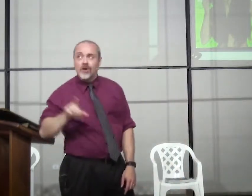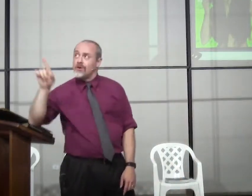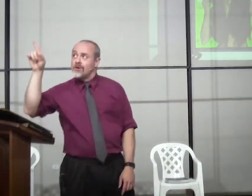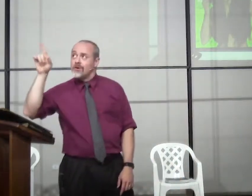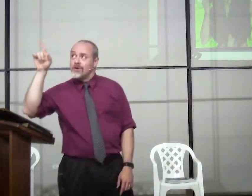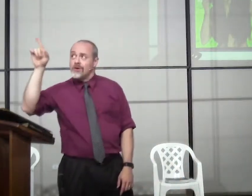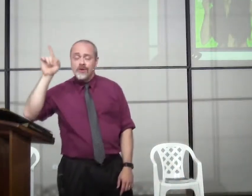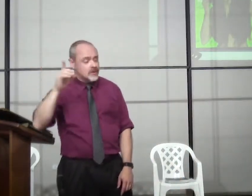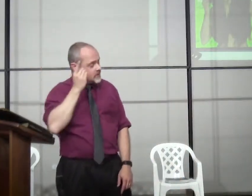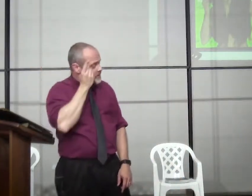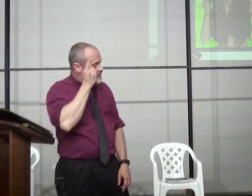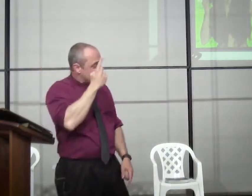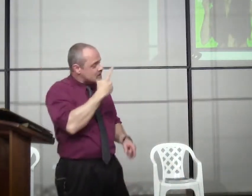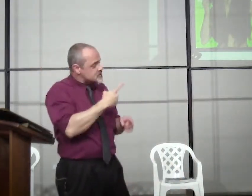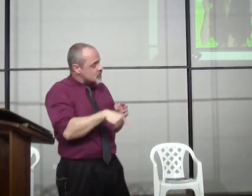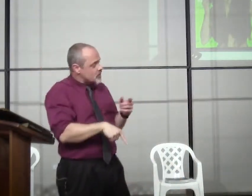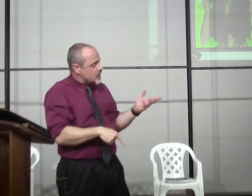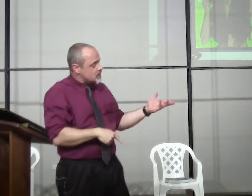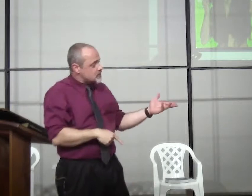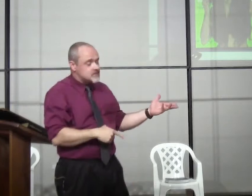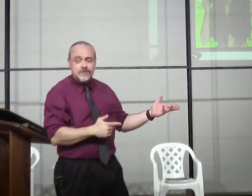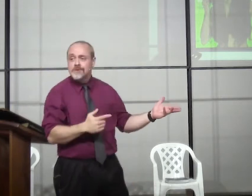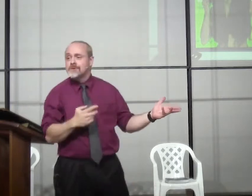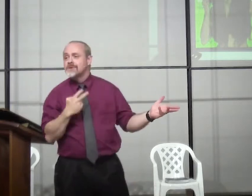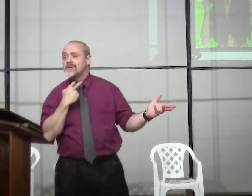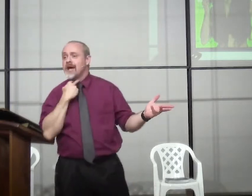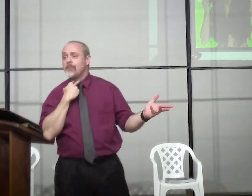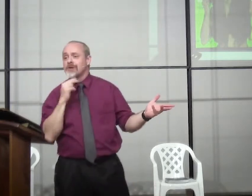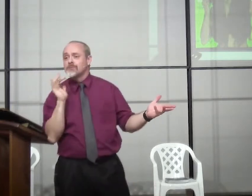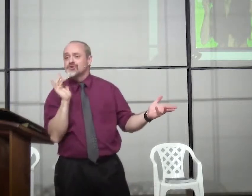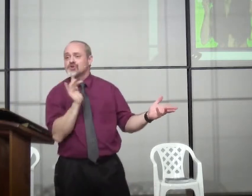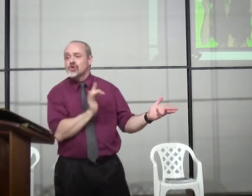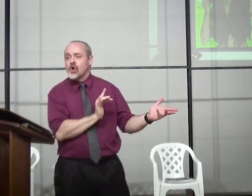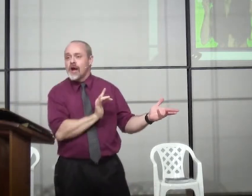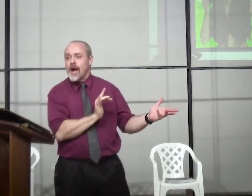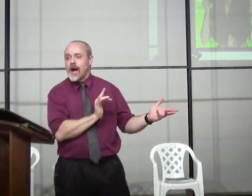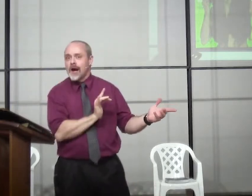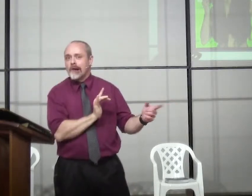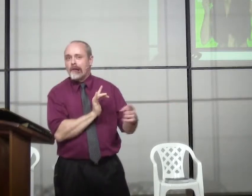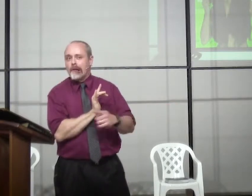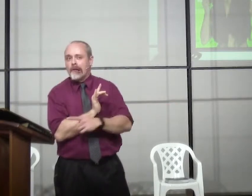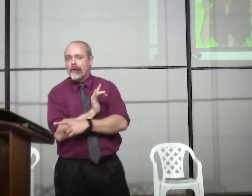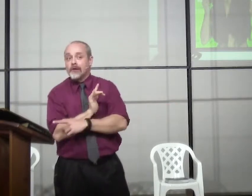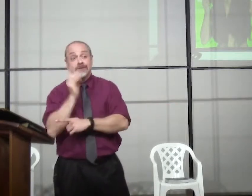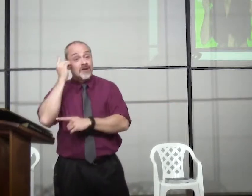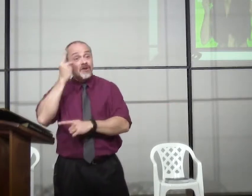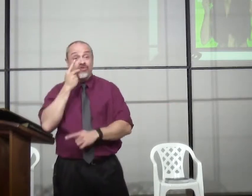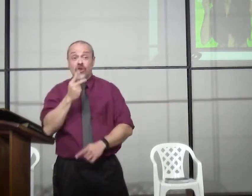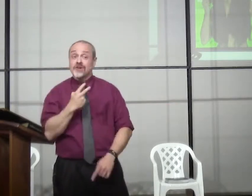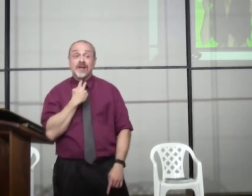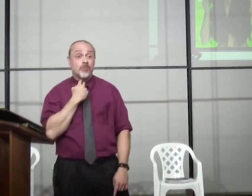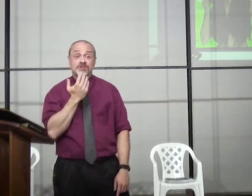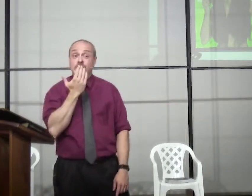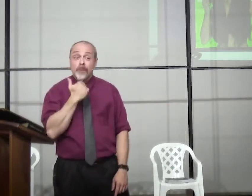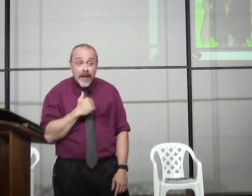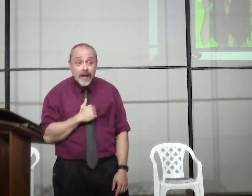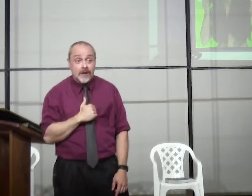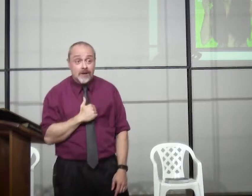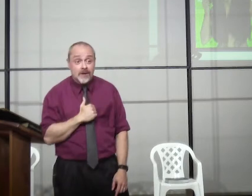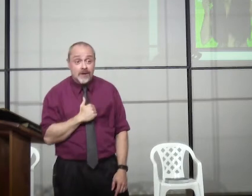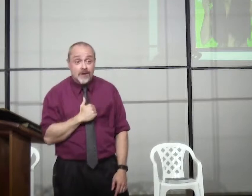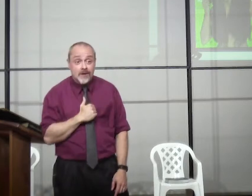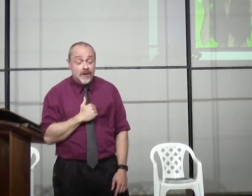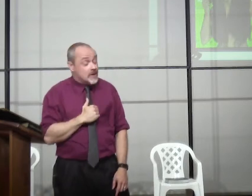Eva falou, Deus proibiu. Não podemos tocar. Deus falou que não pode